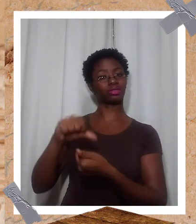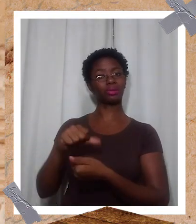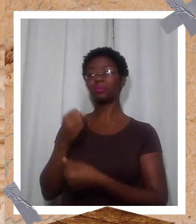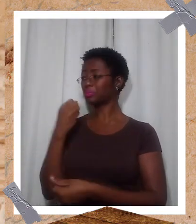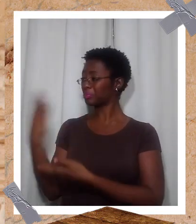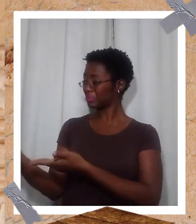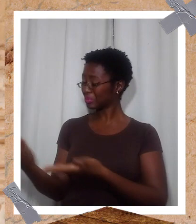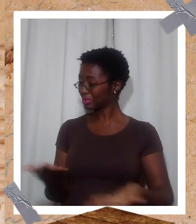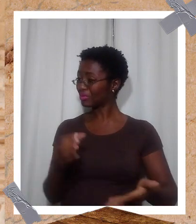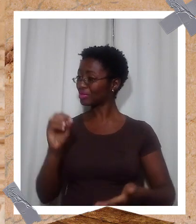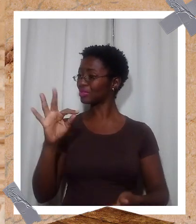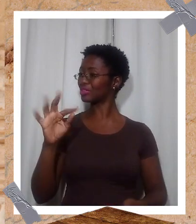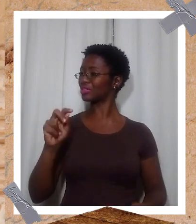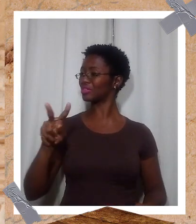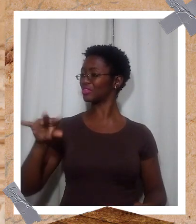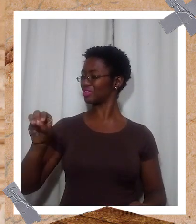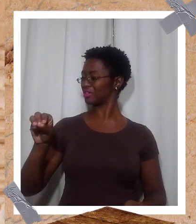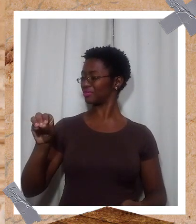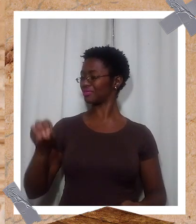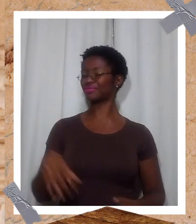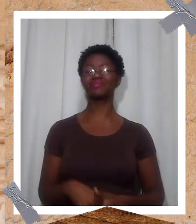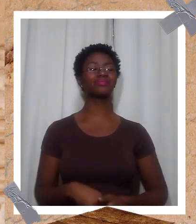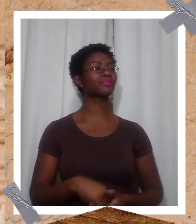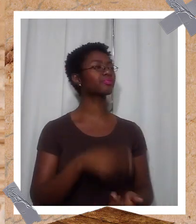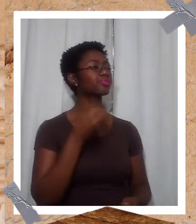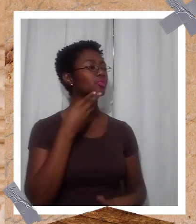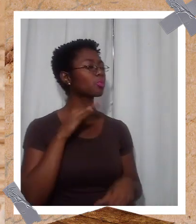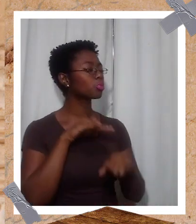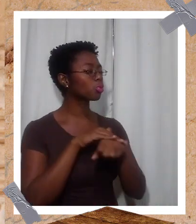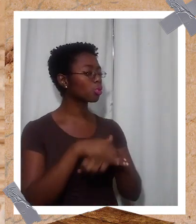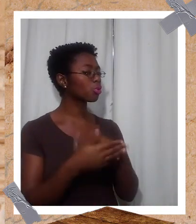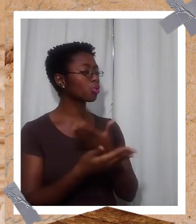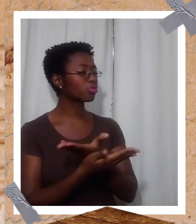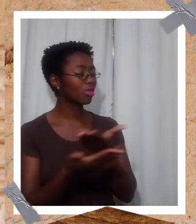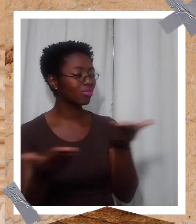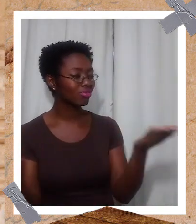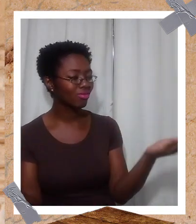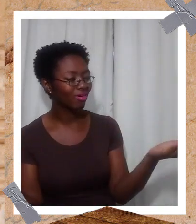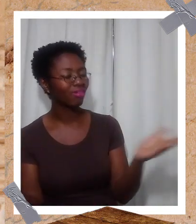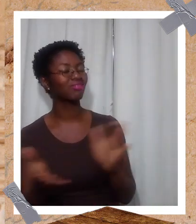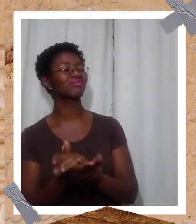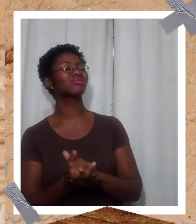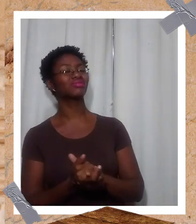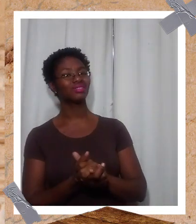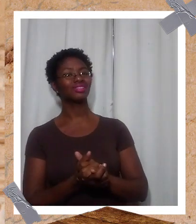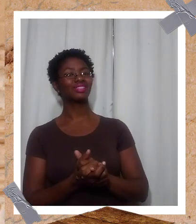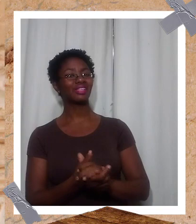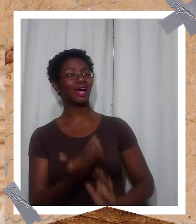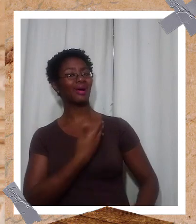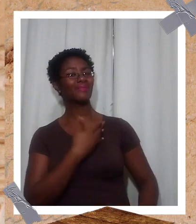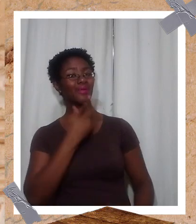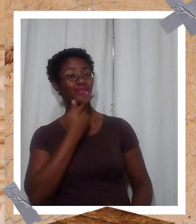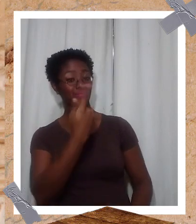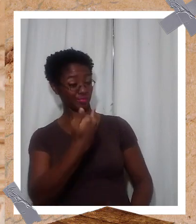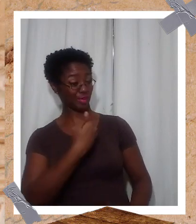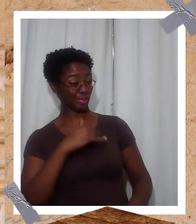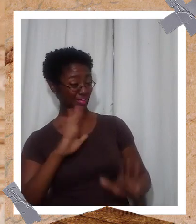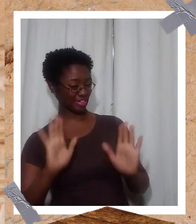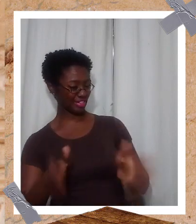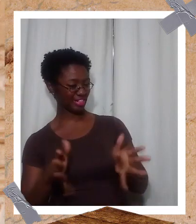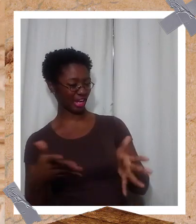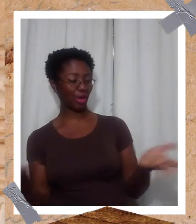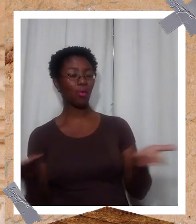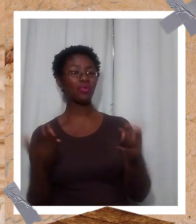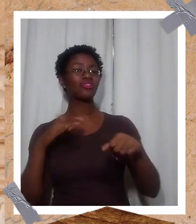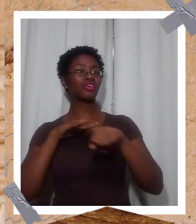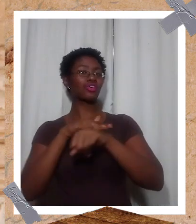Otávio. Boa noite a todos e todas. Como nosso amigo Tião disse, hoje é uma noite para se